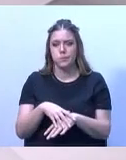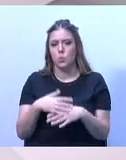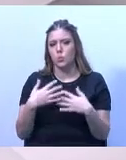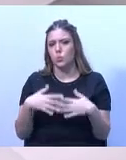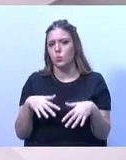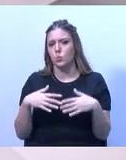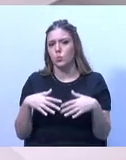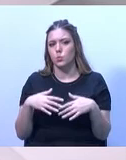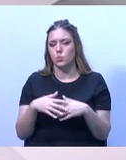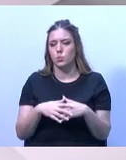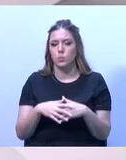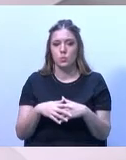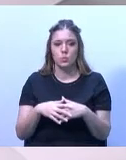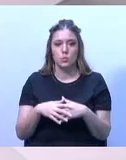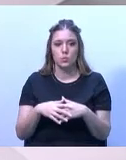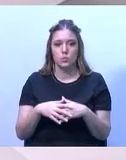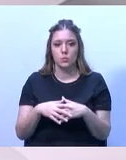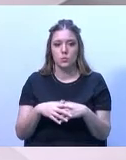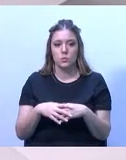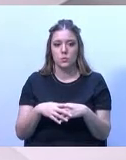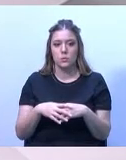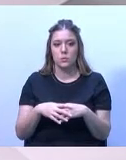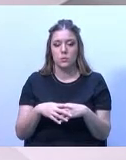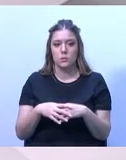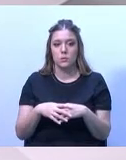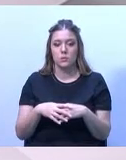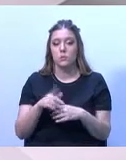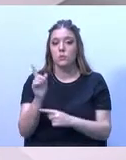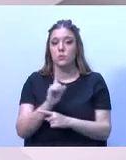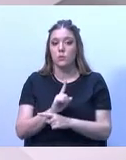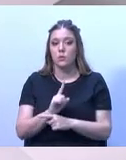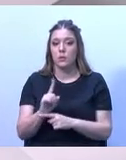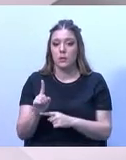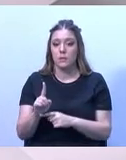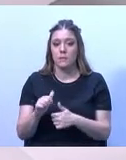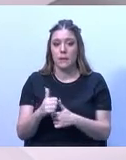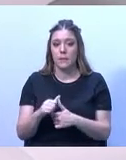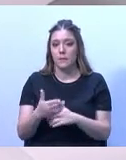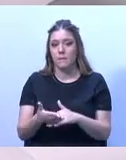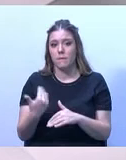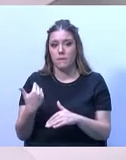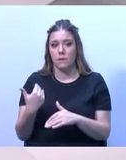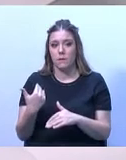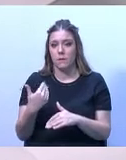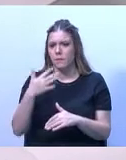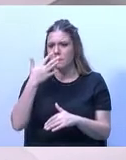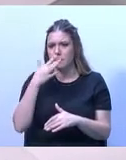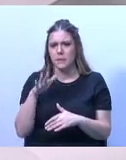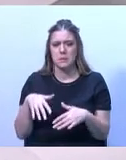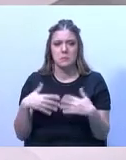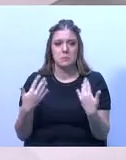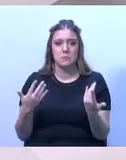cresce-me. Parece que eu coloquei aquilo, uma vez a peteira a meia, de estar tão grande, parecia-me, sei